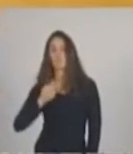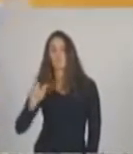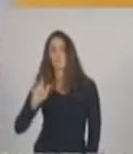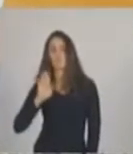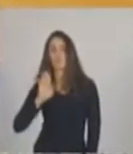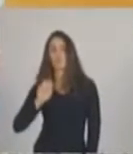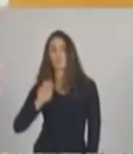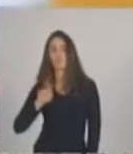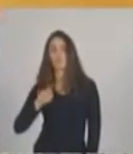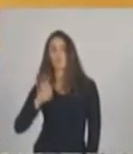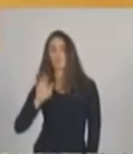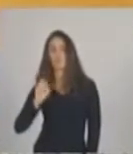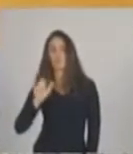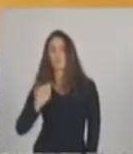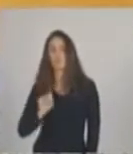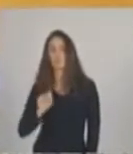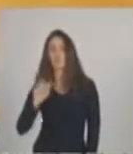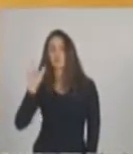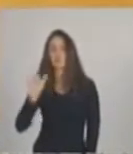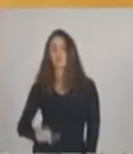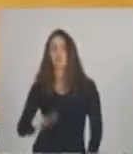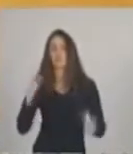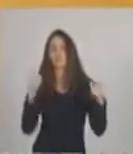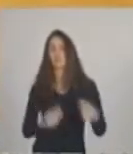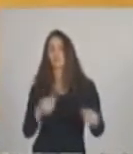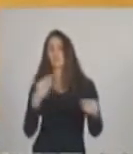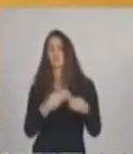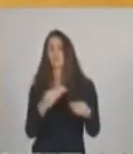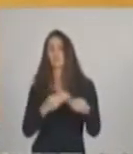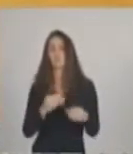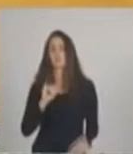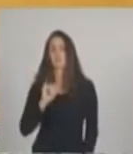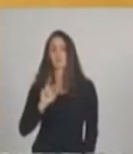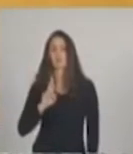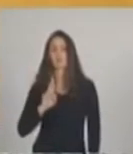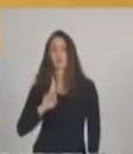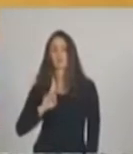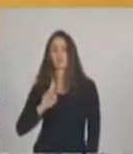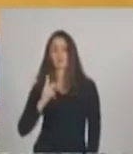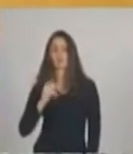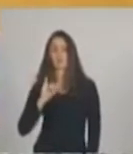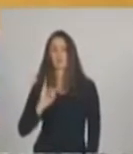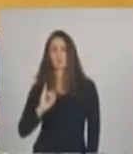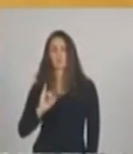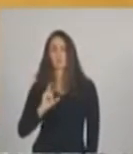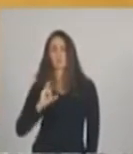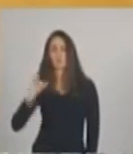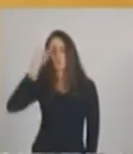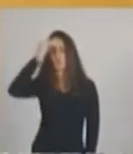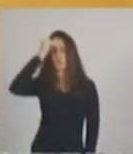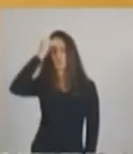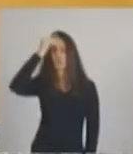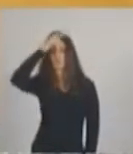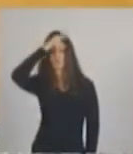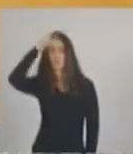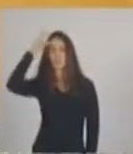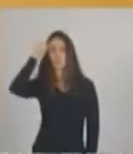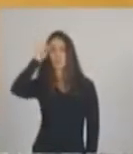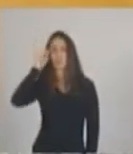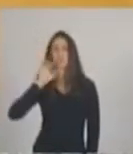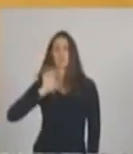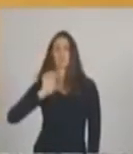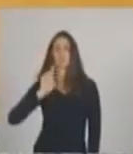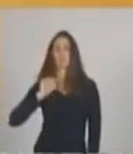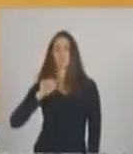O senhor Erval é de Una, é de Irupi, tio do nosso amigo prefeito Edmilson. Então, gostaria também